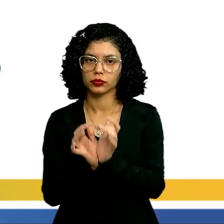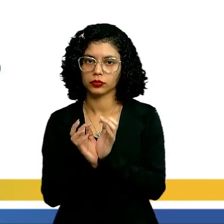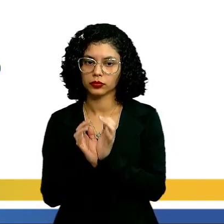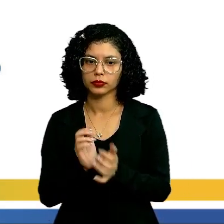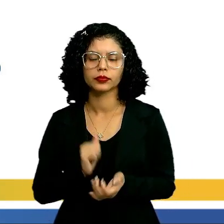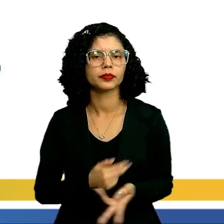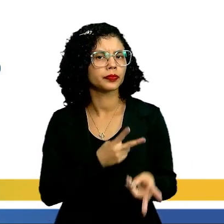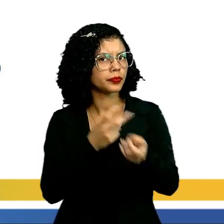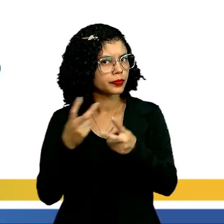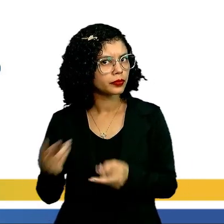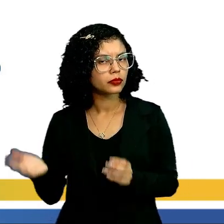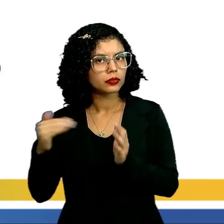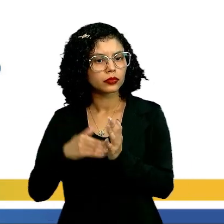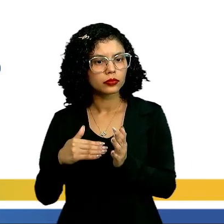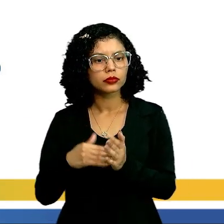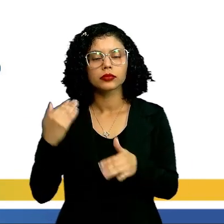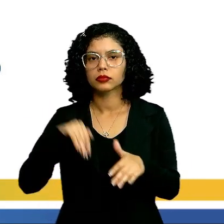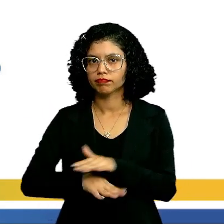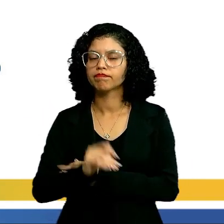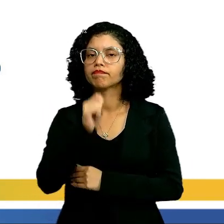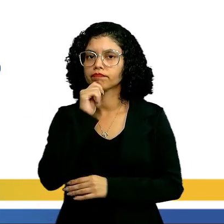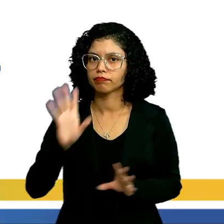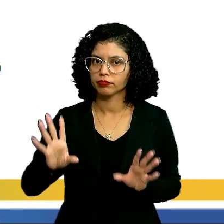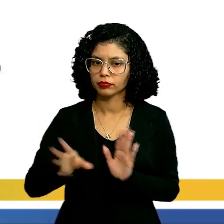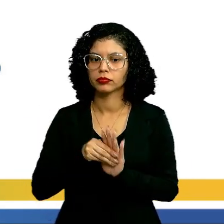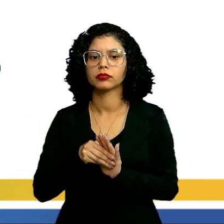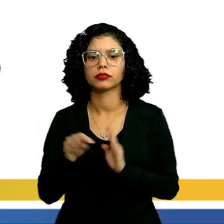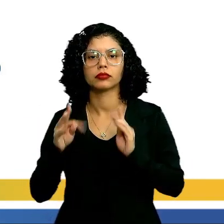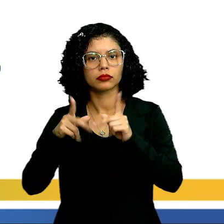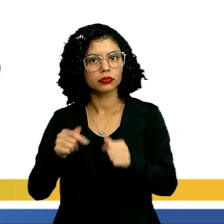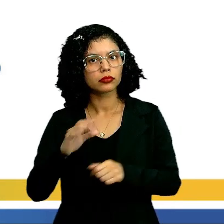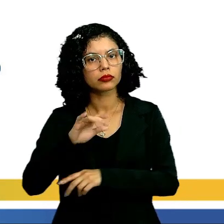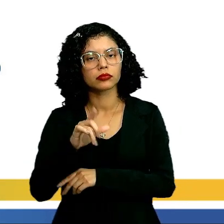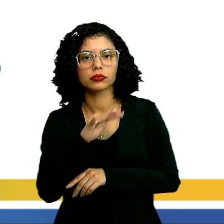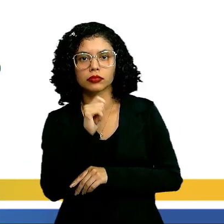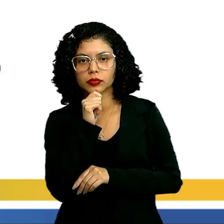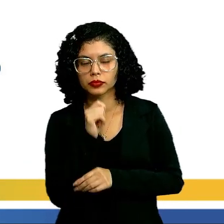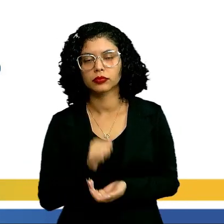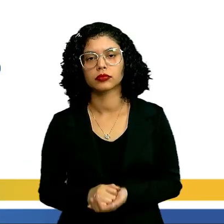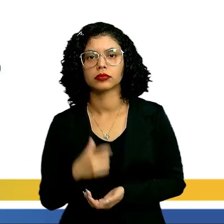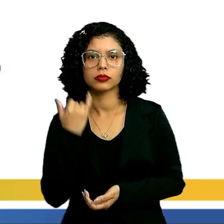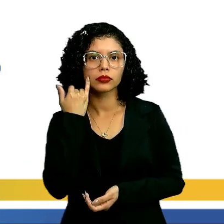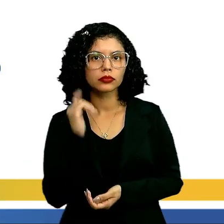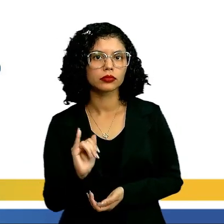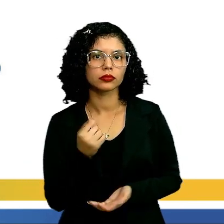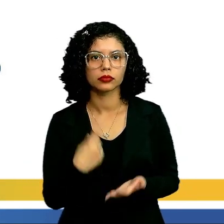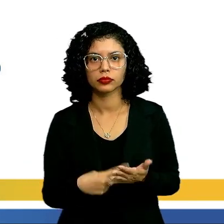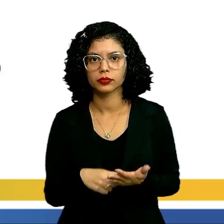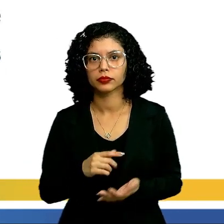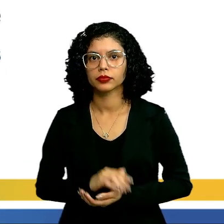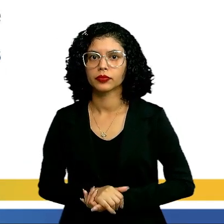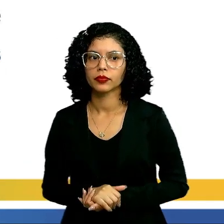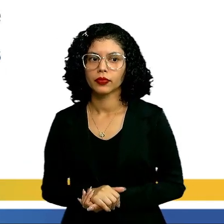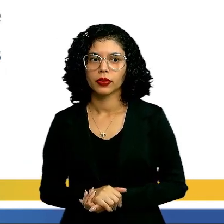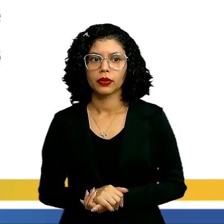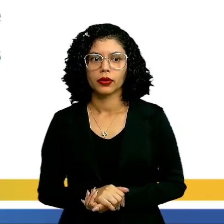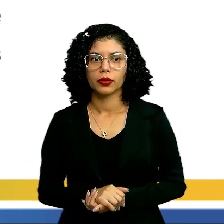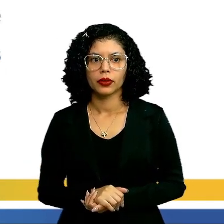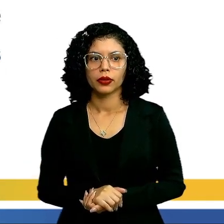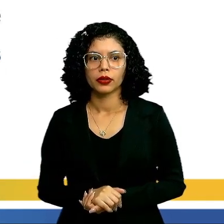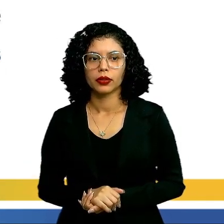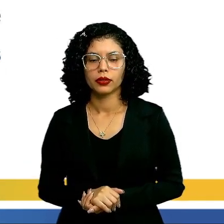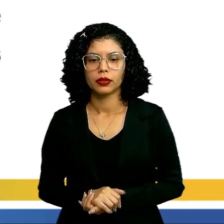cérebro, observe que até caberia perfeitamente todas as conjunções aí que dão ideia de condição. Vamos